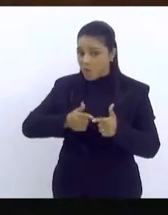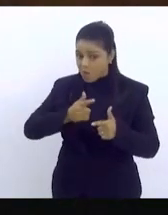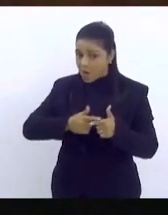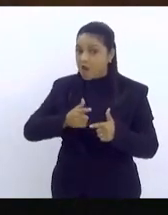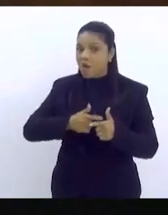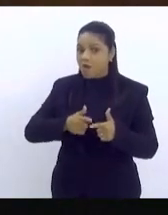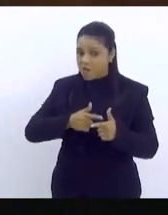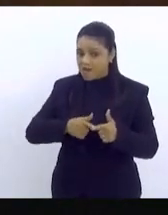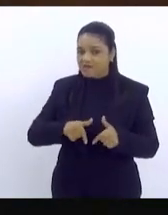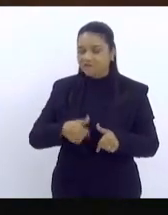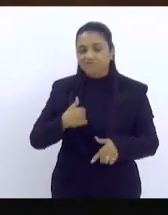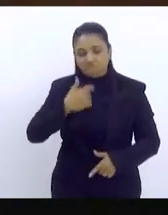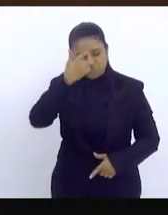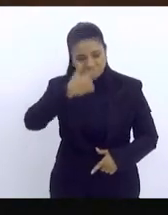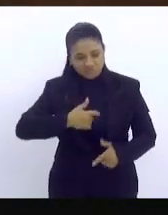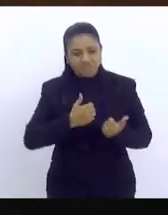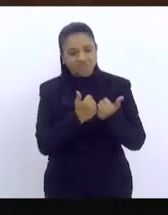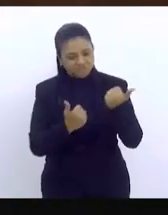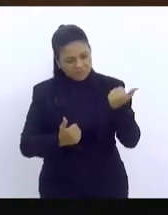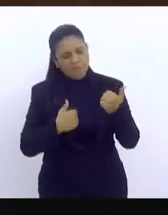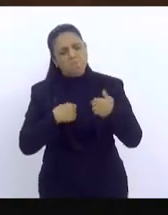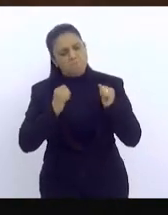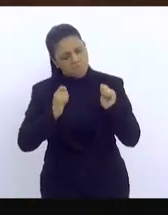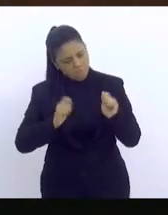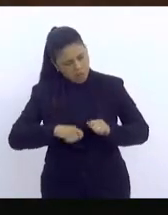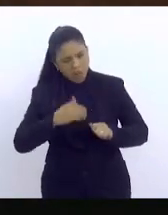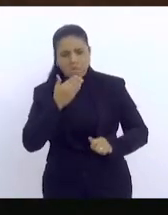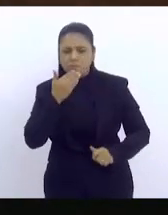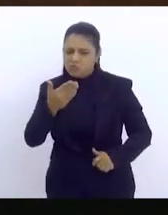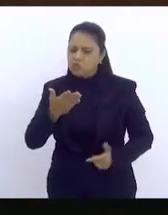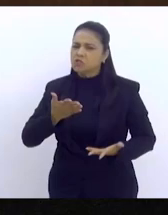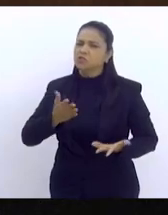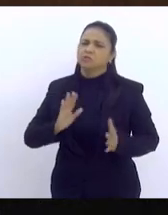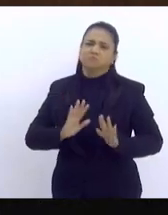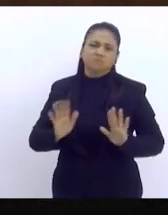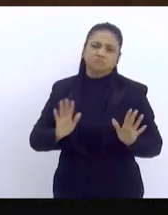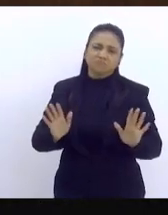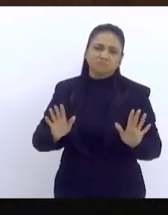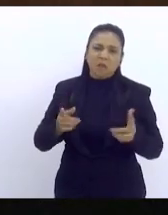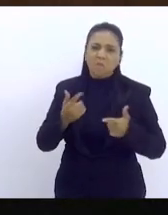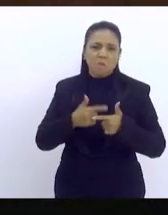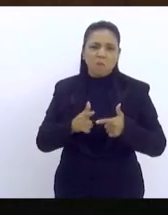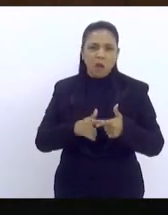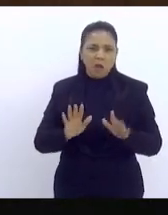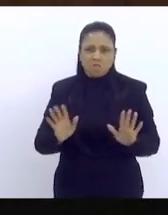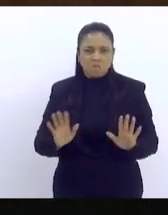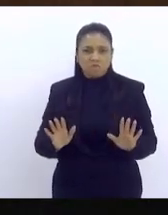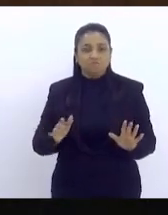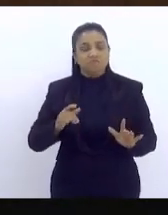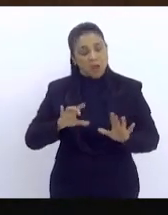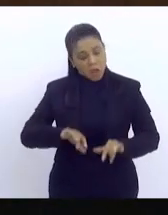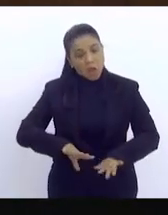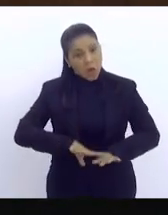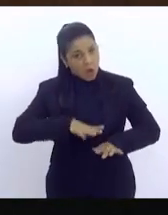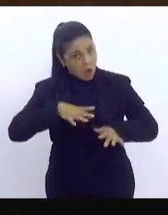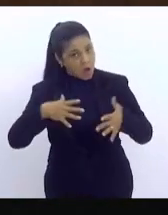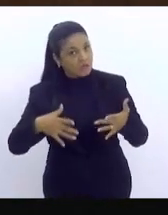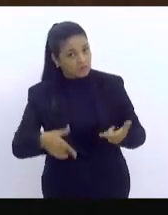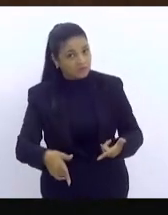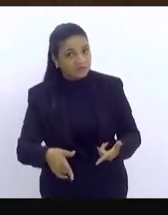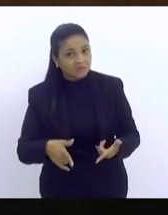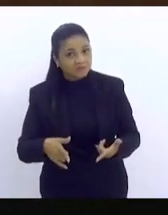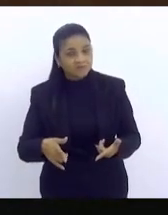banca por Bel e ele diz não pode pedir tá tranquilo corajoso ele né agora eu não sei